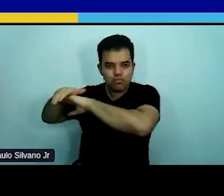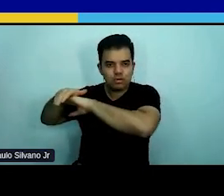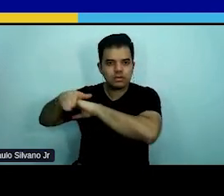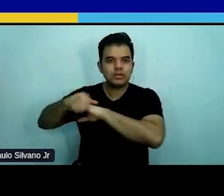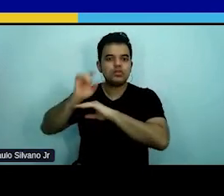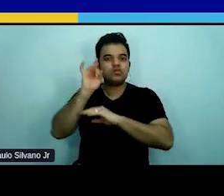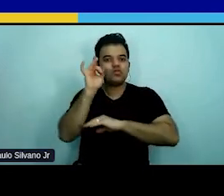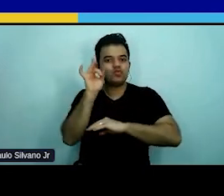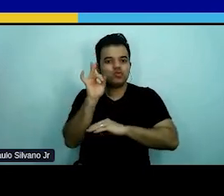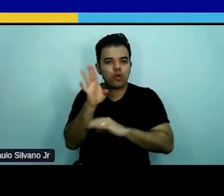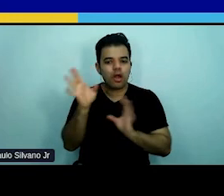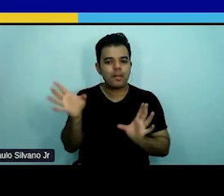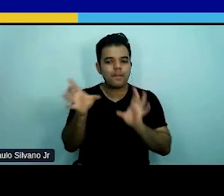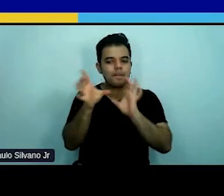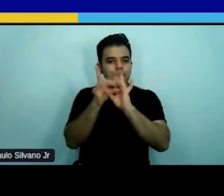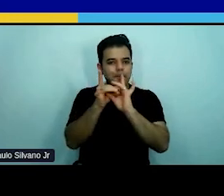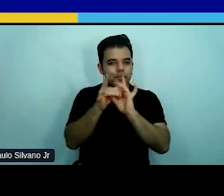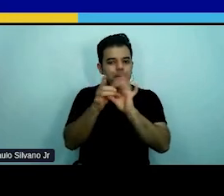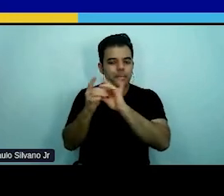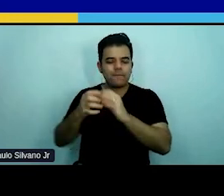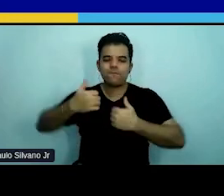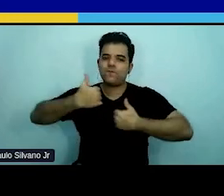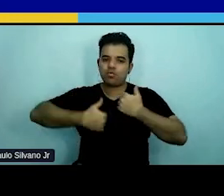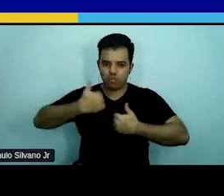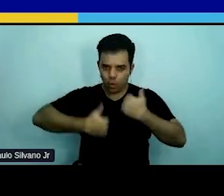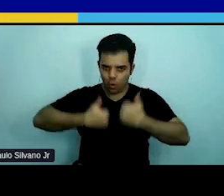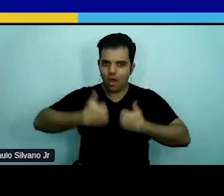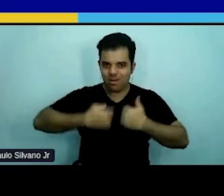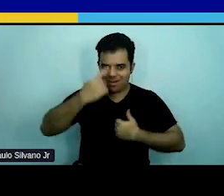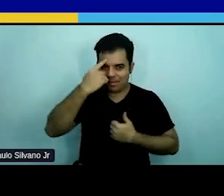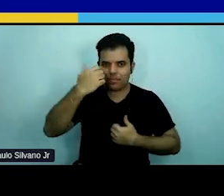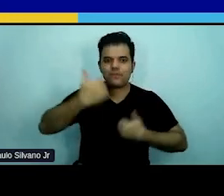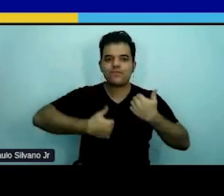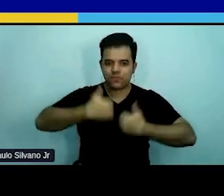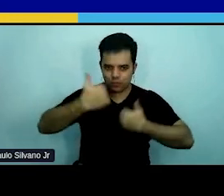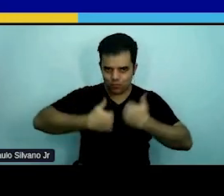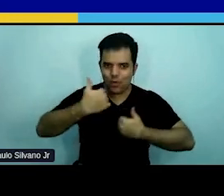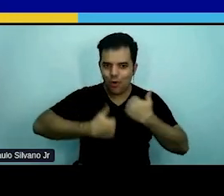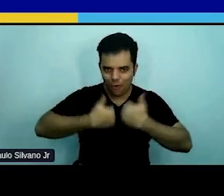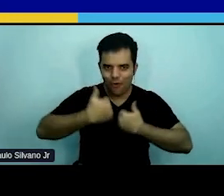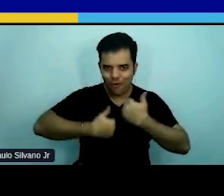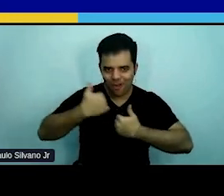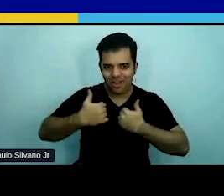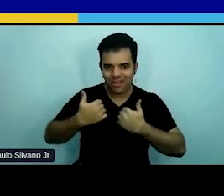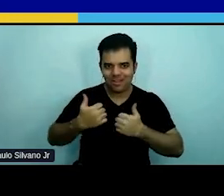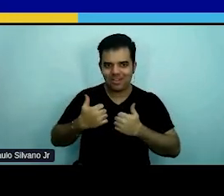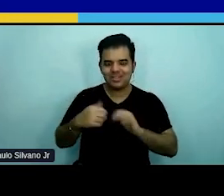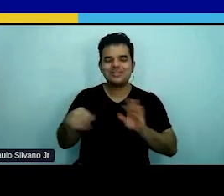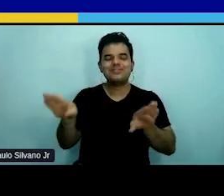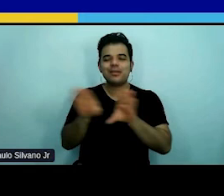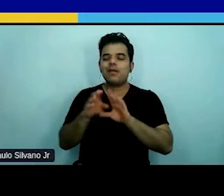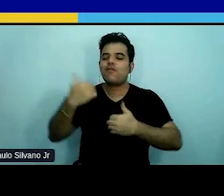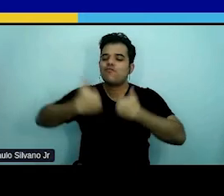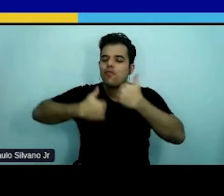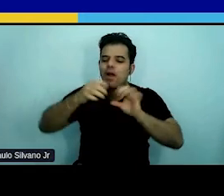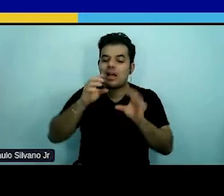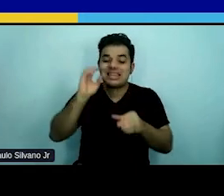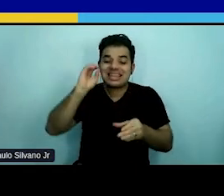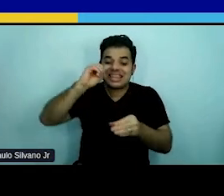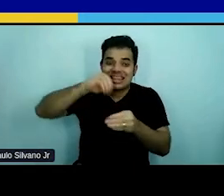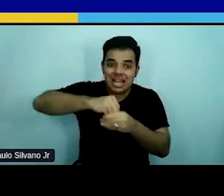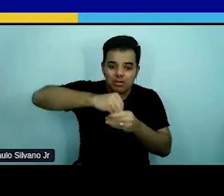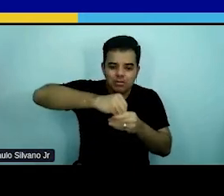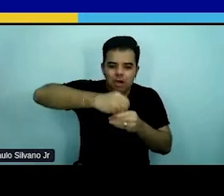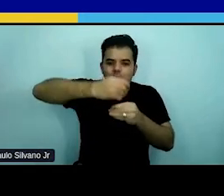sentenças relacionadas a contextos de futebol, tá certo? E aí, ora, né, o contexto de futebol,